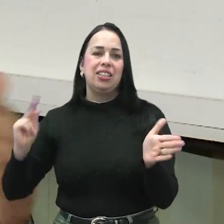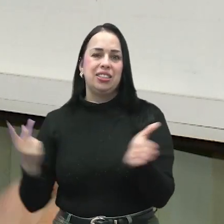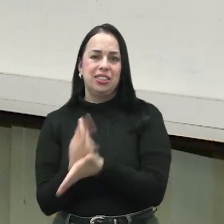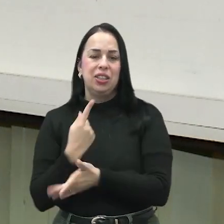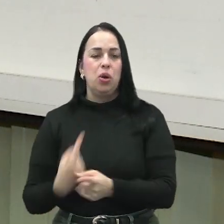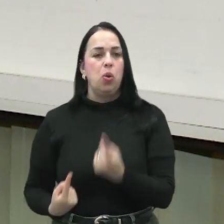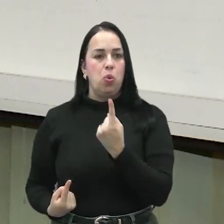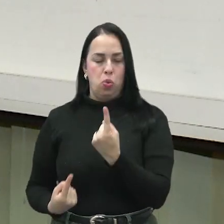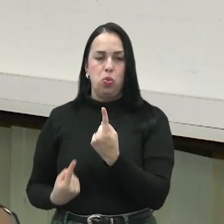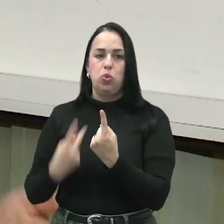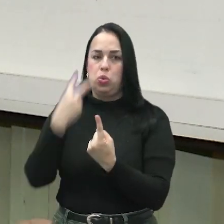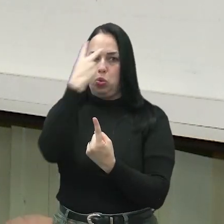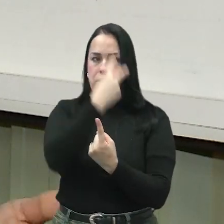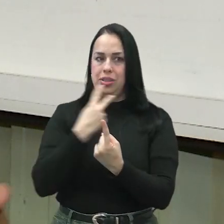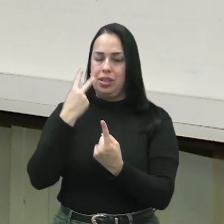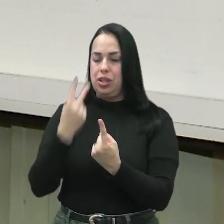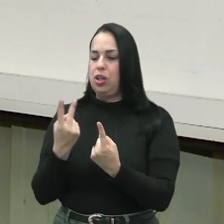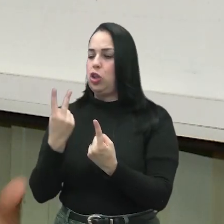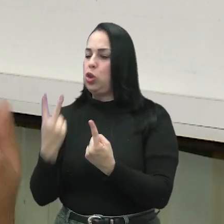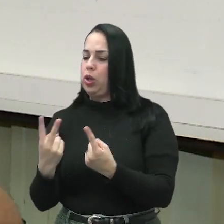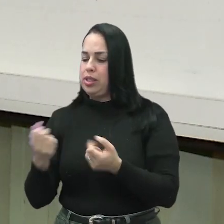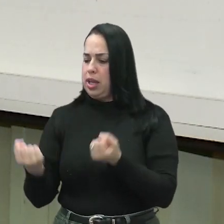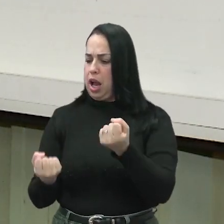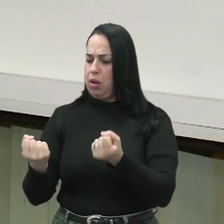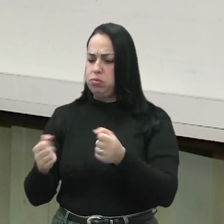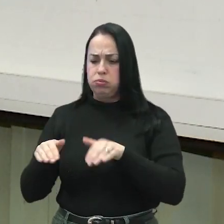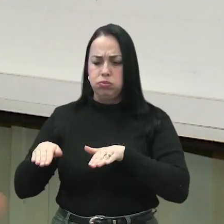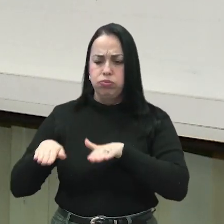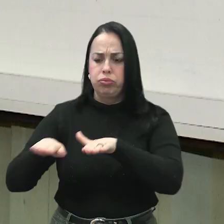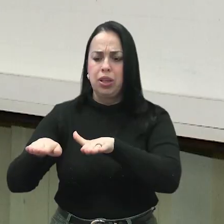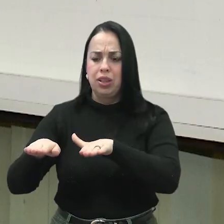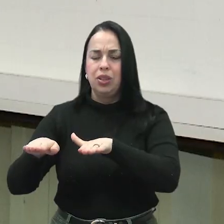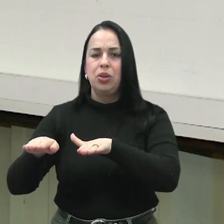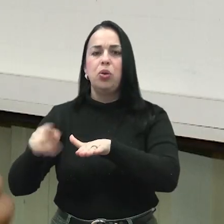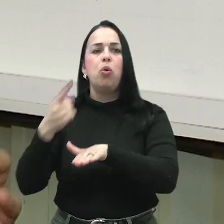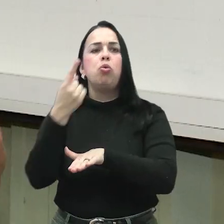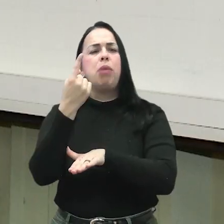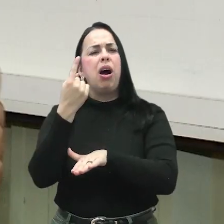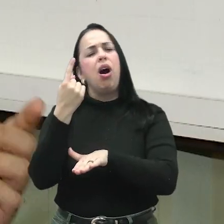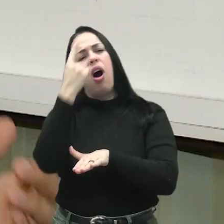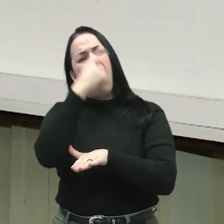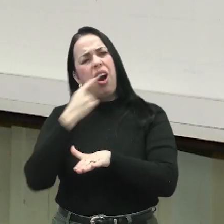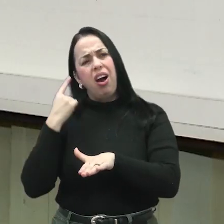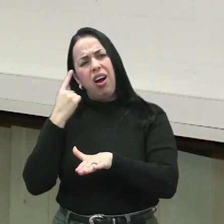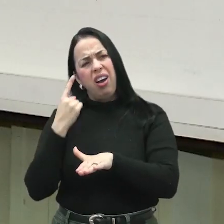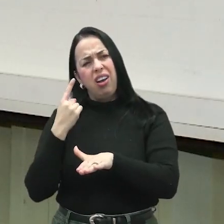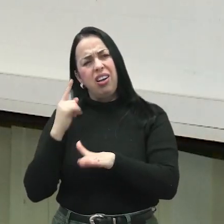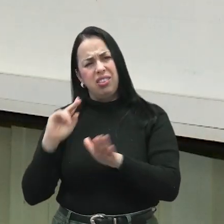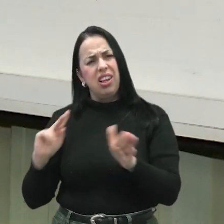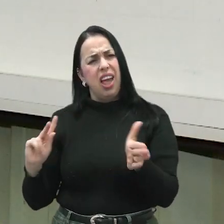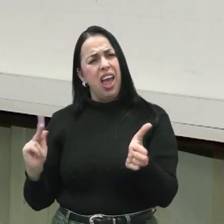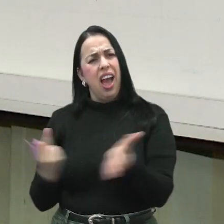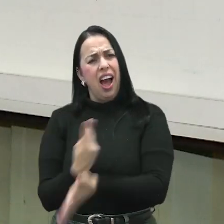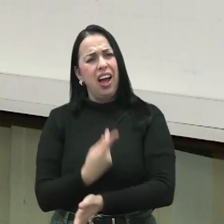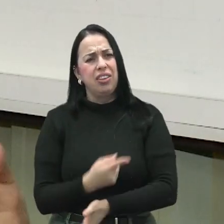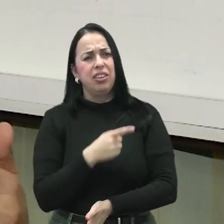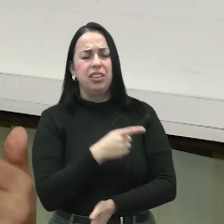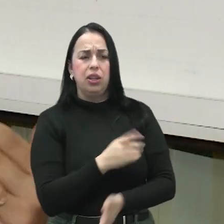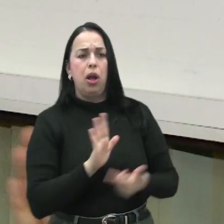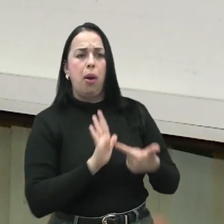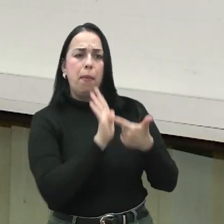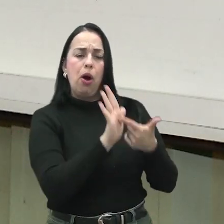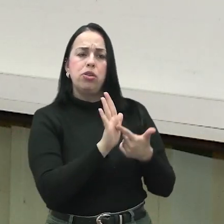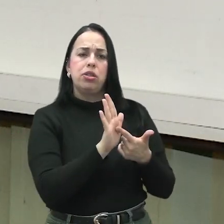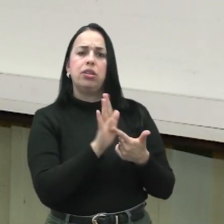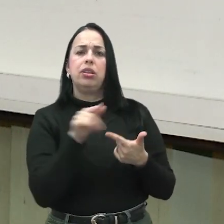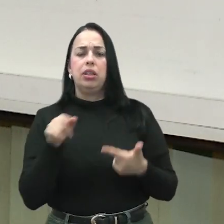fala, se um carro leva 2 horas, 2 carros levam metade do tempo, 1 hora. É legal para mostrar, né, para os alunos os erros que a